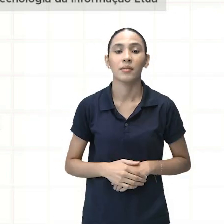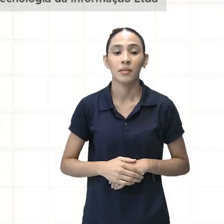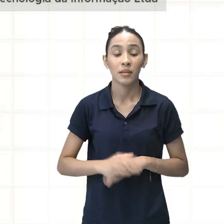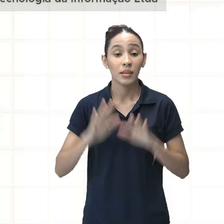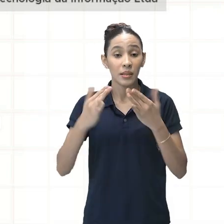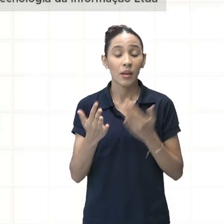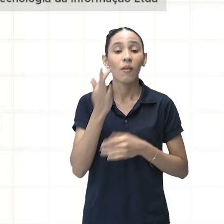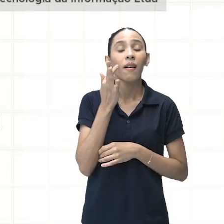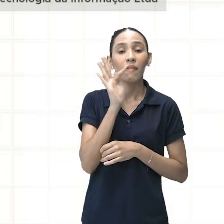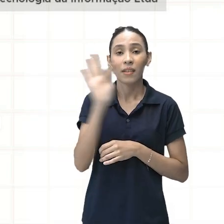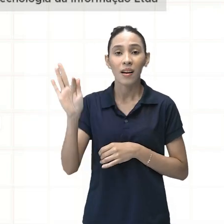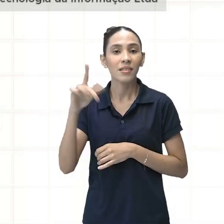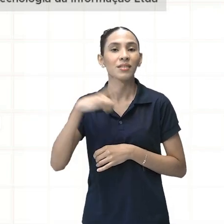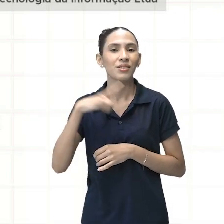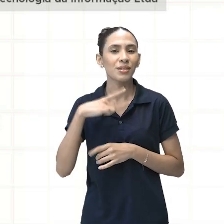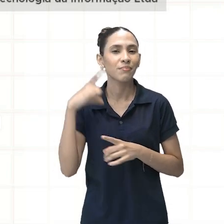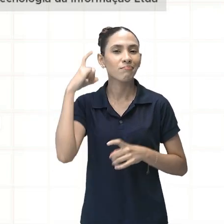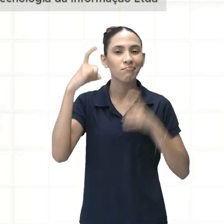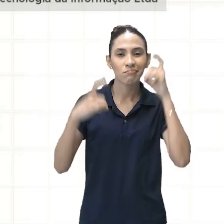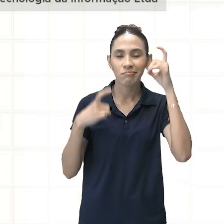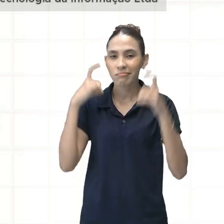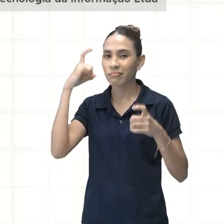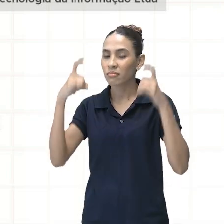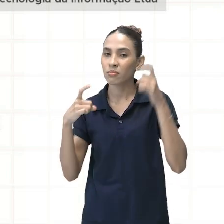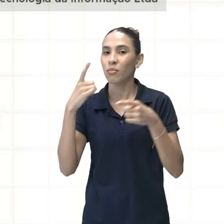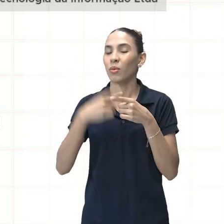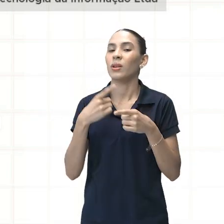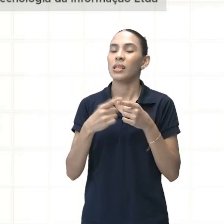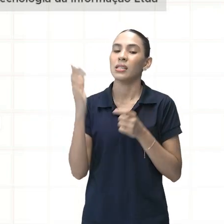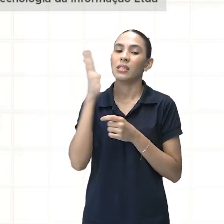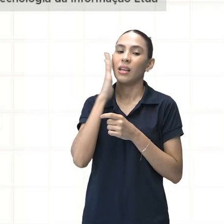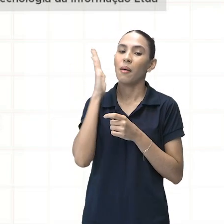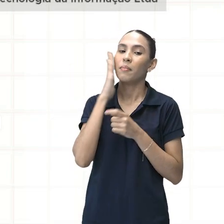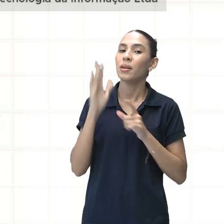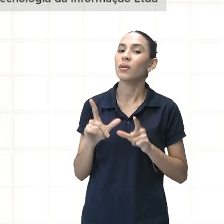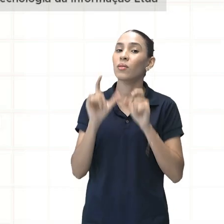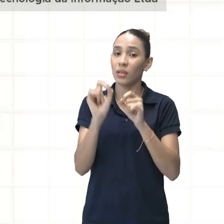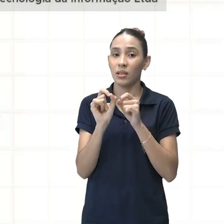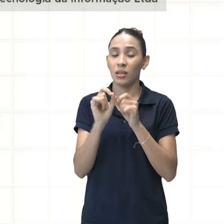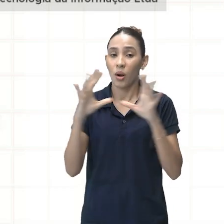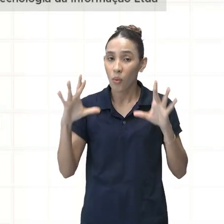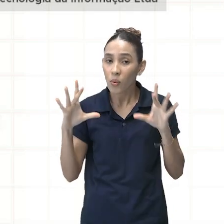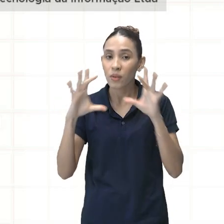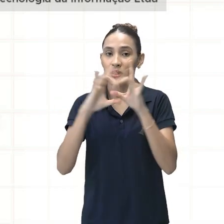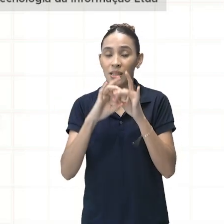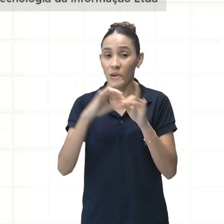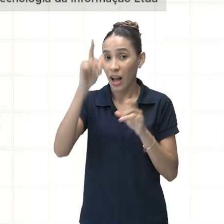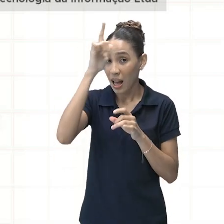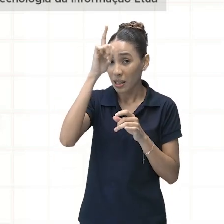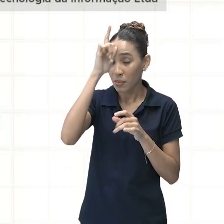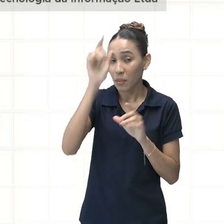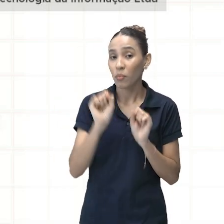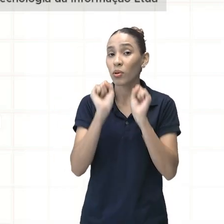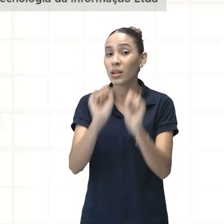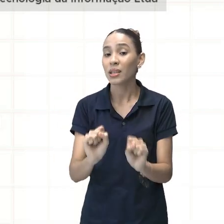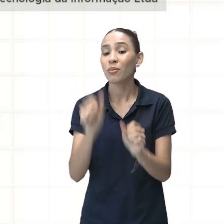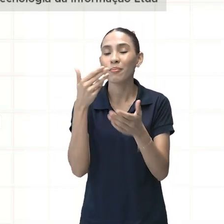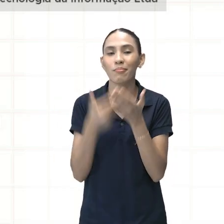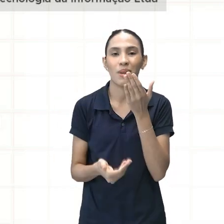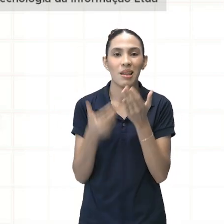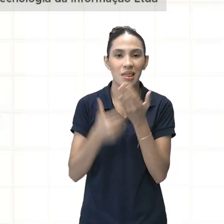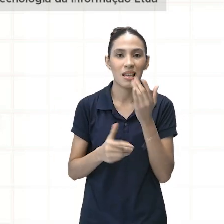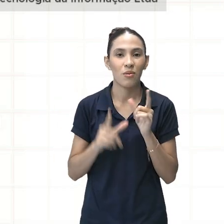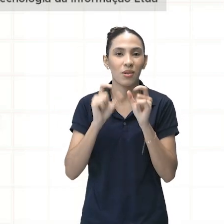A França, ela tinha essa preocupação porque ela sabia que com a unificação da Alemanha eles poderiam perder